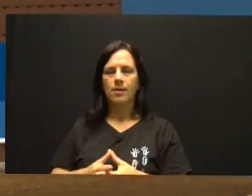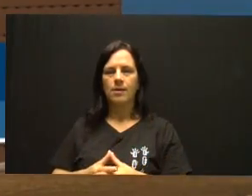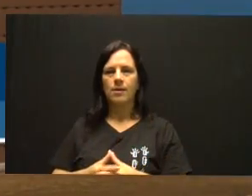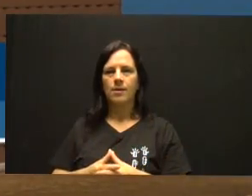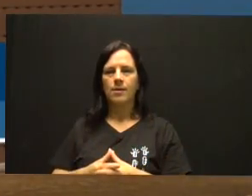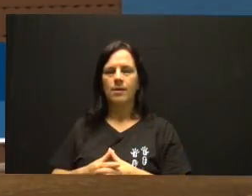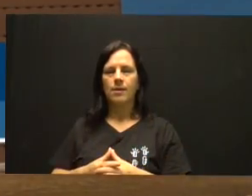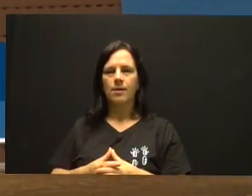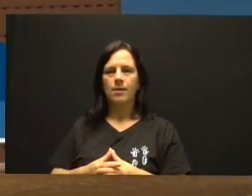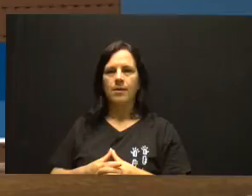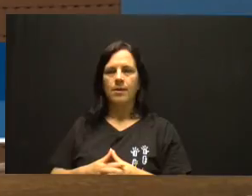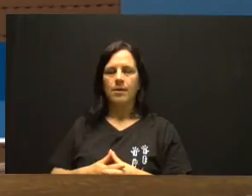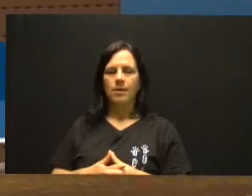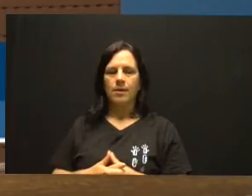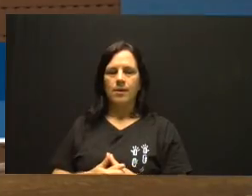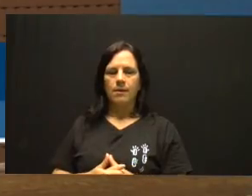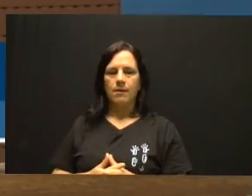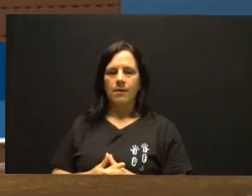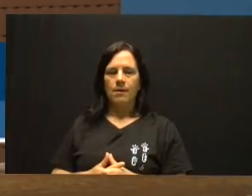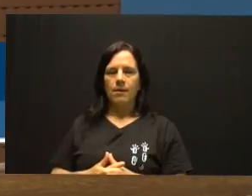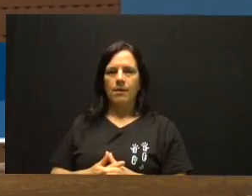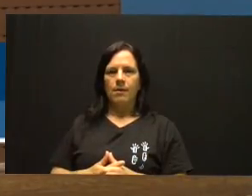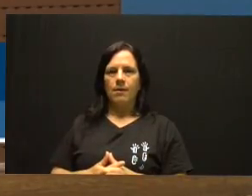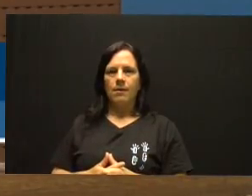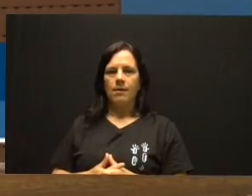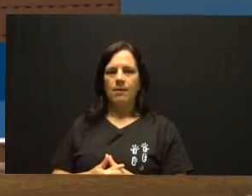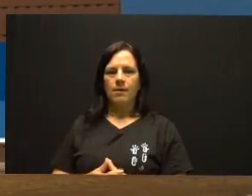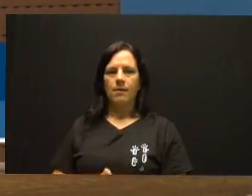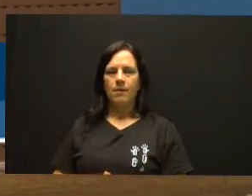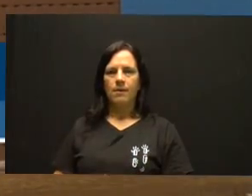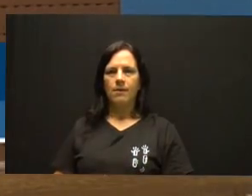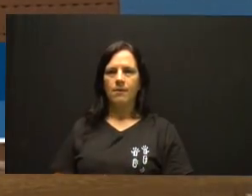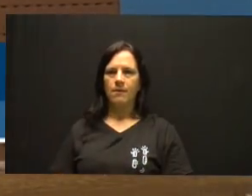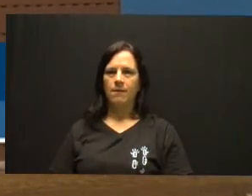A estrutura do prédio está defasada para a faixa.